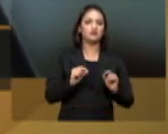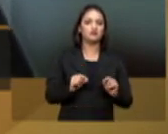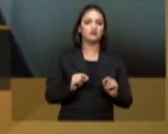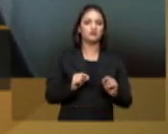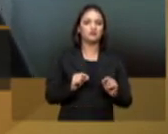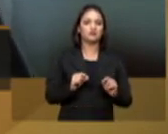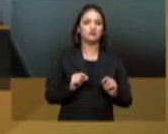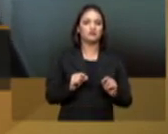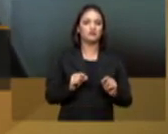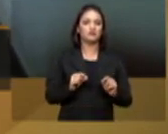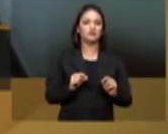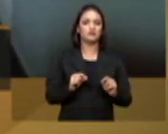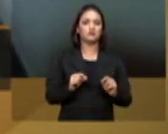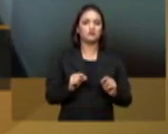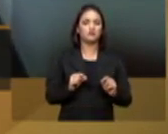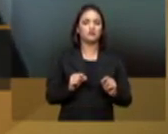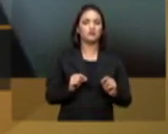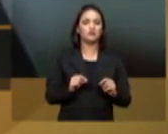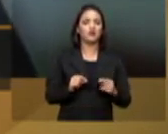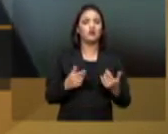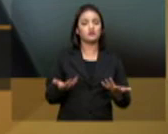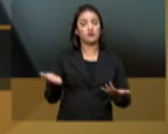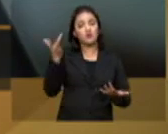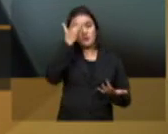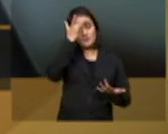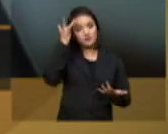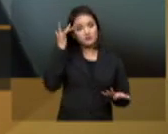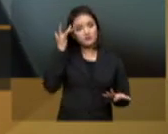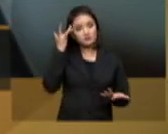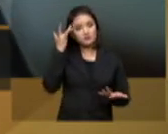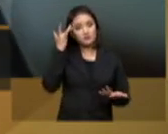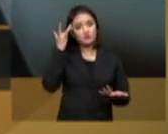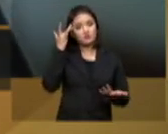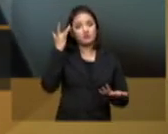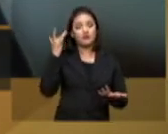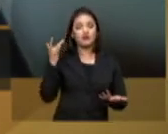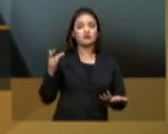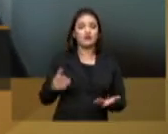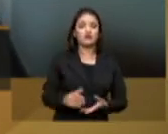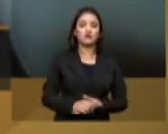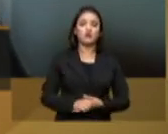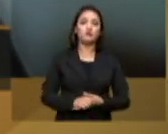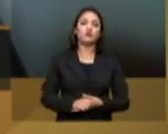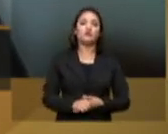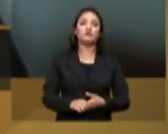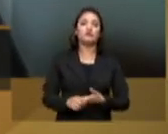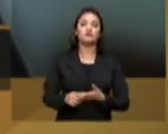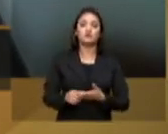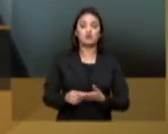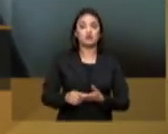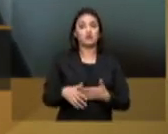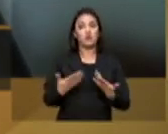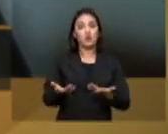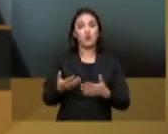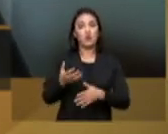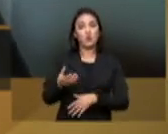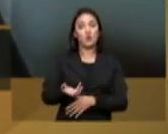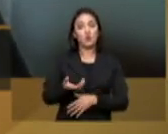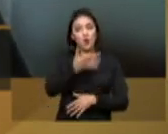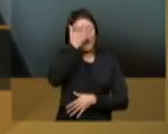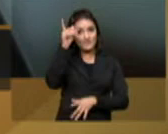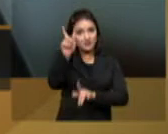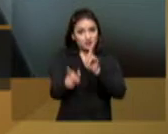contribuinte acabará sendo, de algum modo, compensado imediatamente.